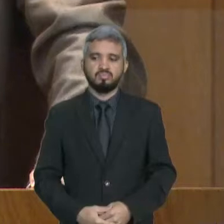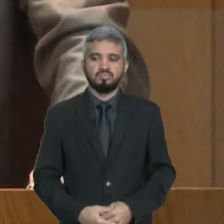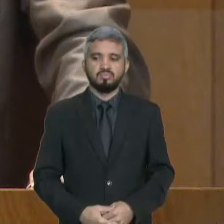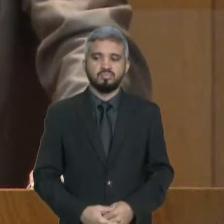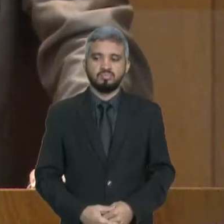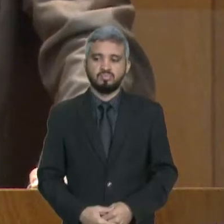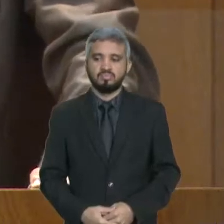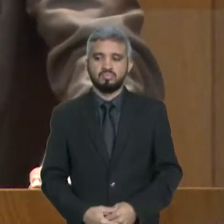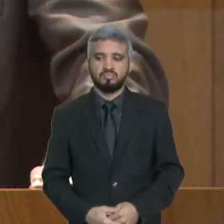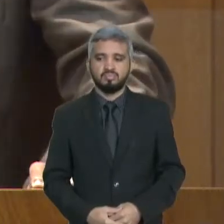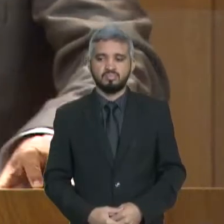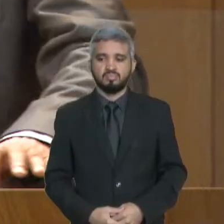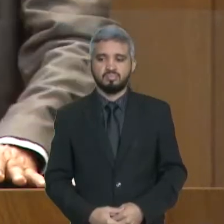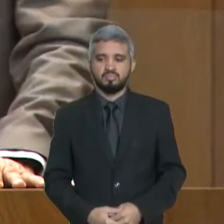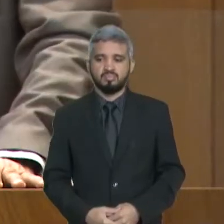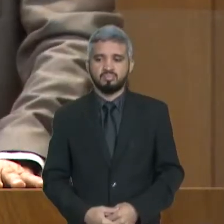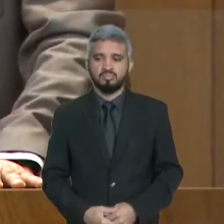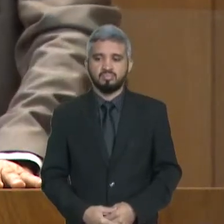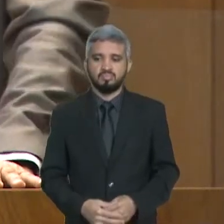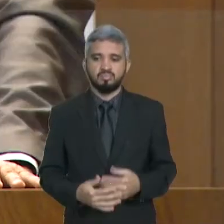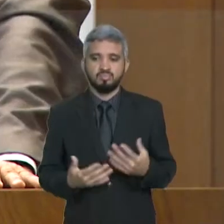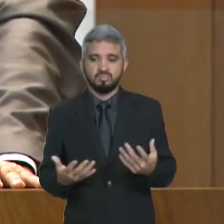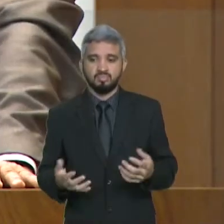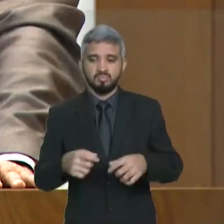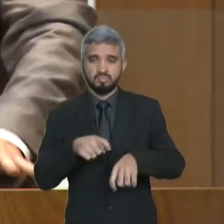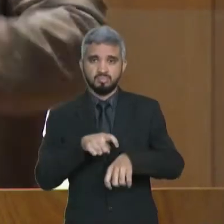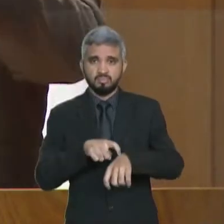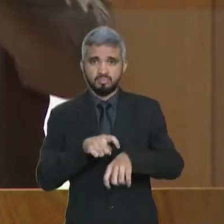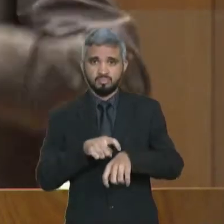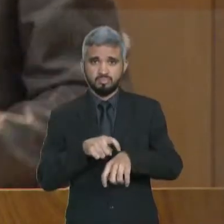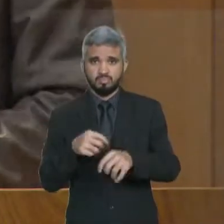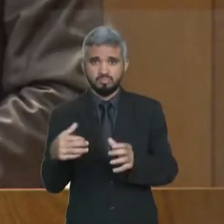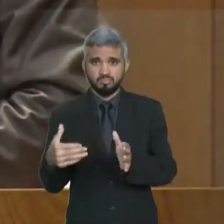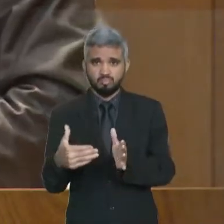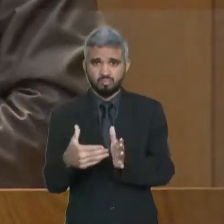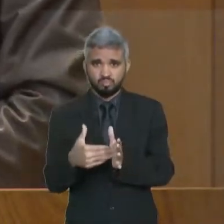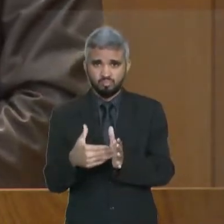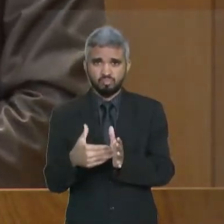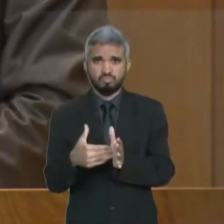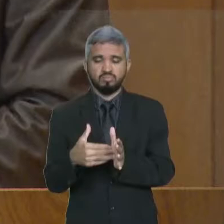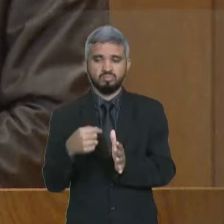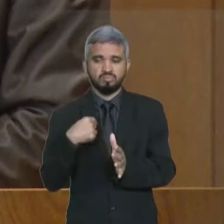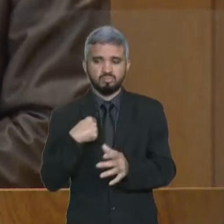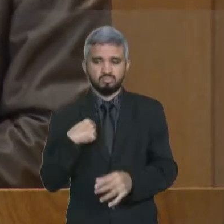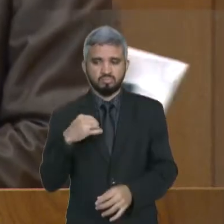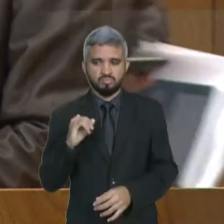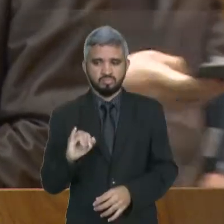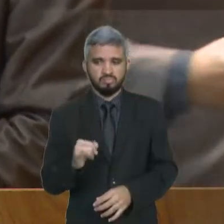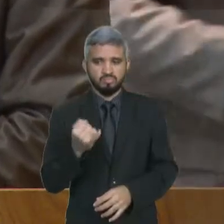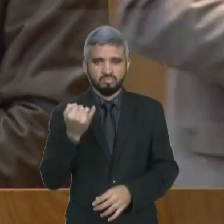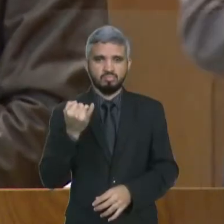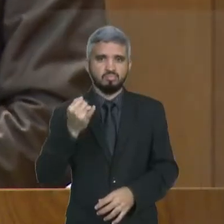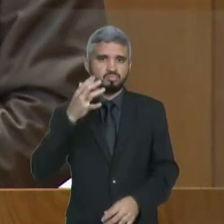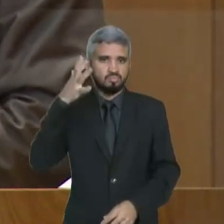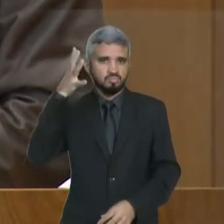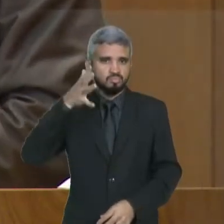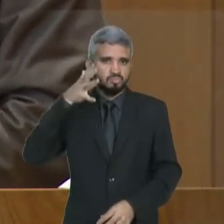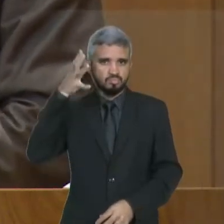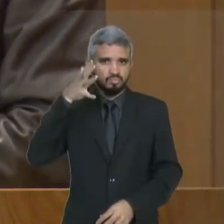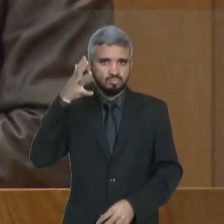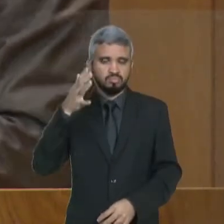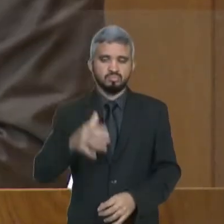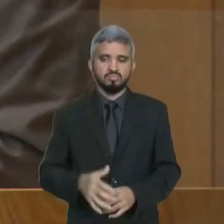para fazer nesse expediente final um balanço do que foi a caravana Lula Livre Brasil livre